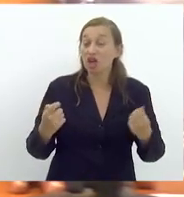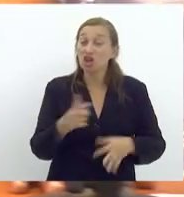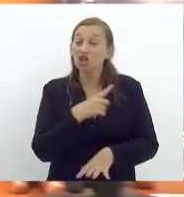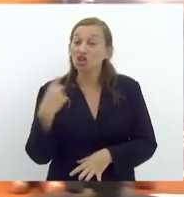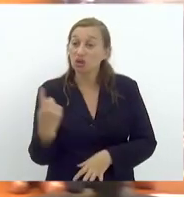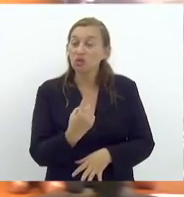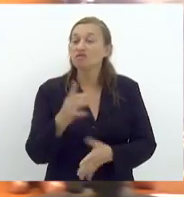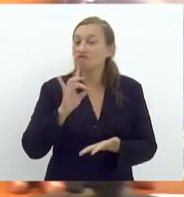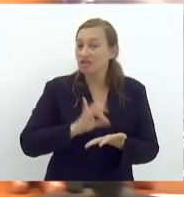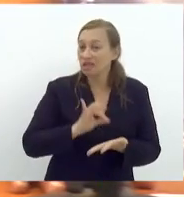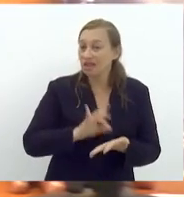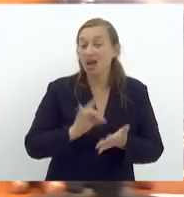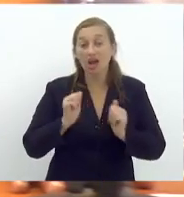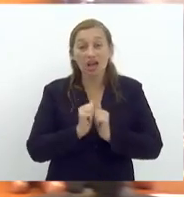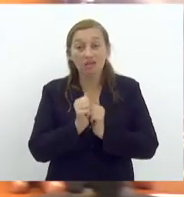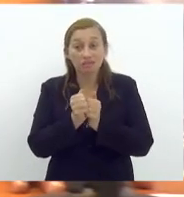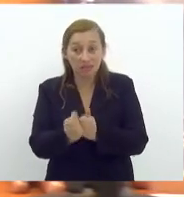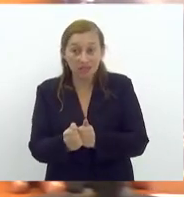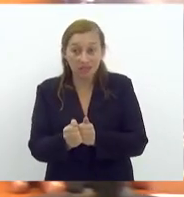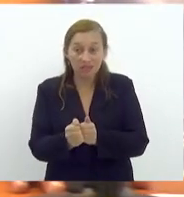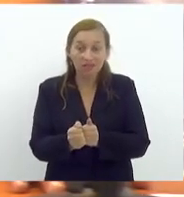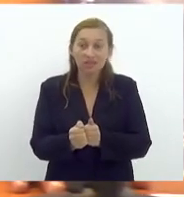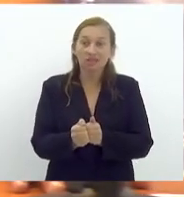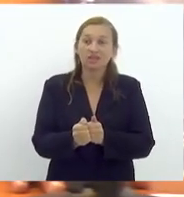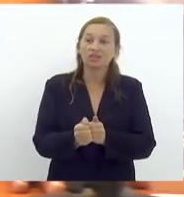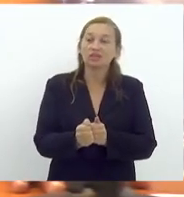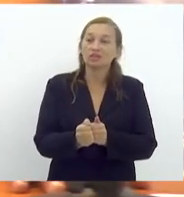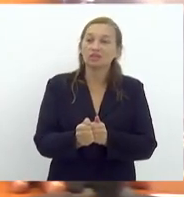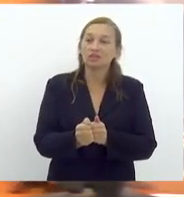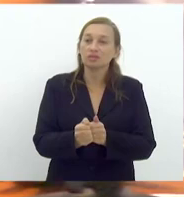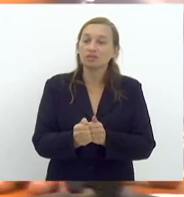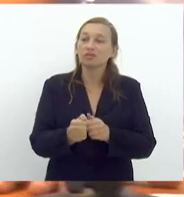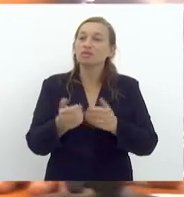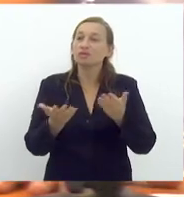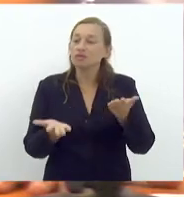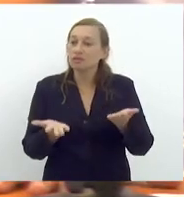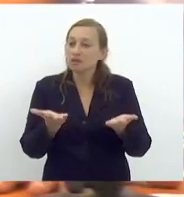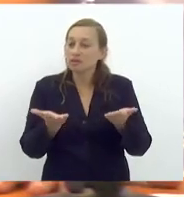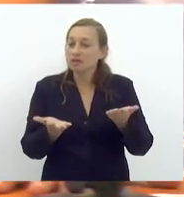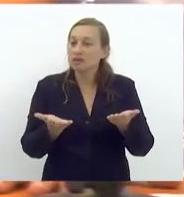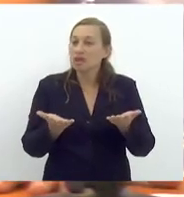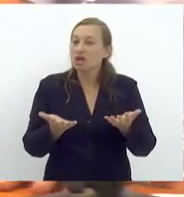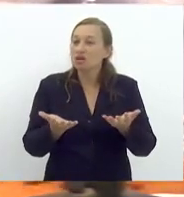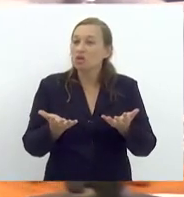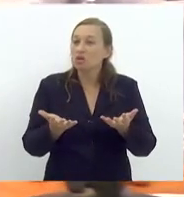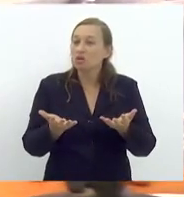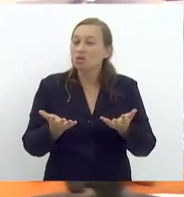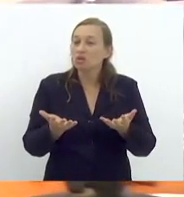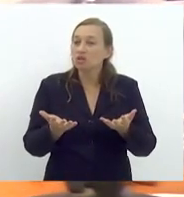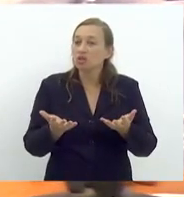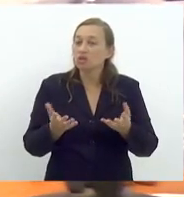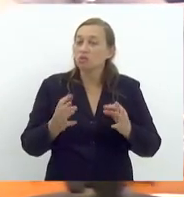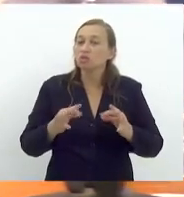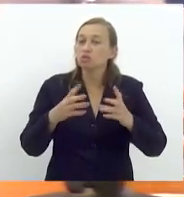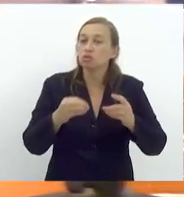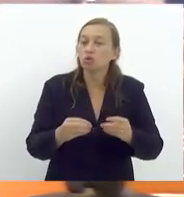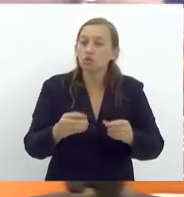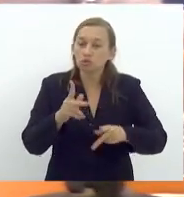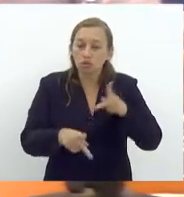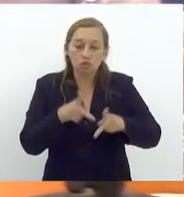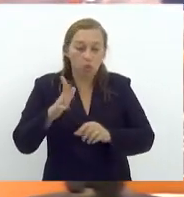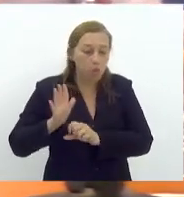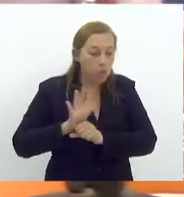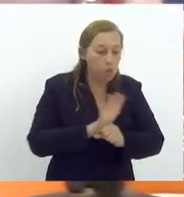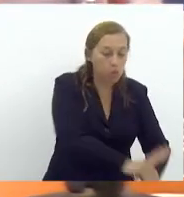nós possamos realmente caminhar com Equidade para todos os povos que resistem estão sendo oprimidos pela